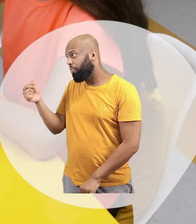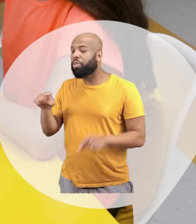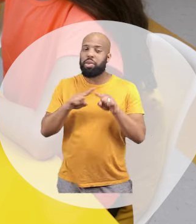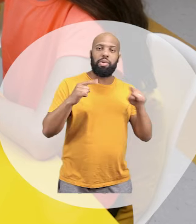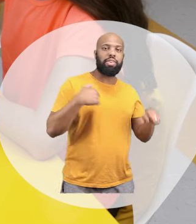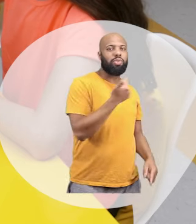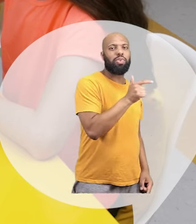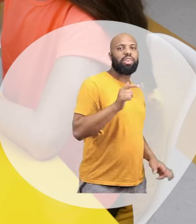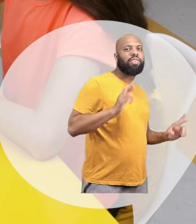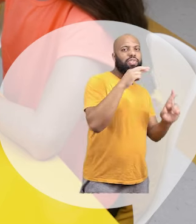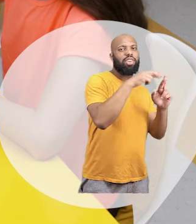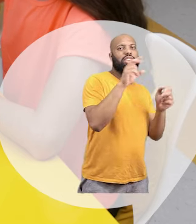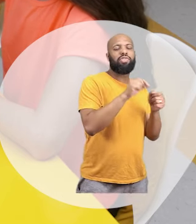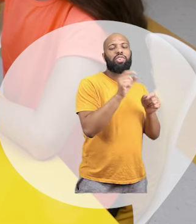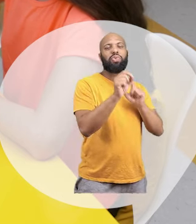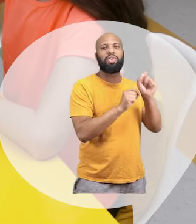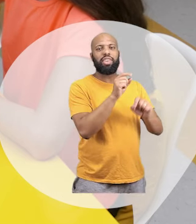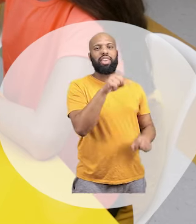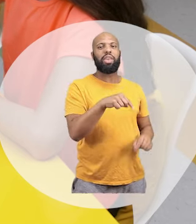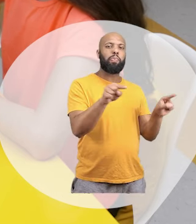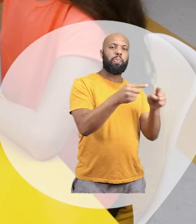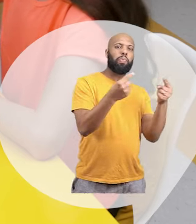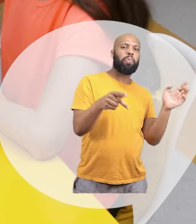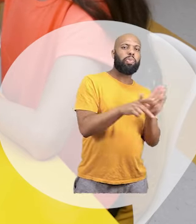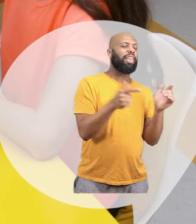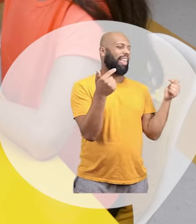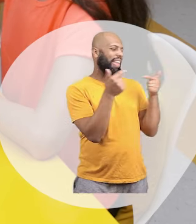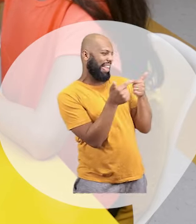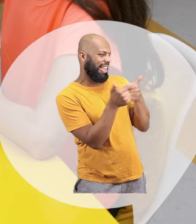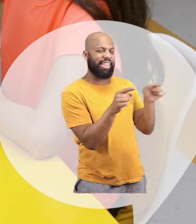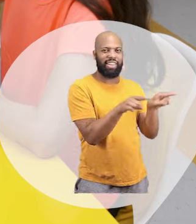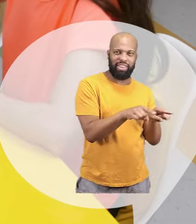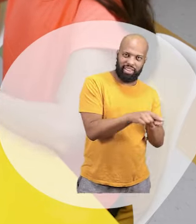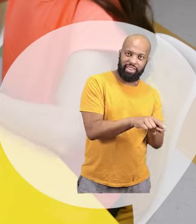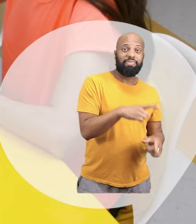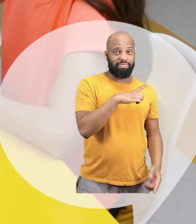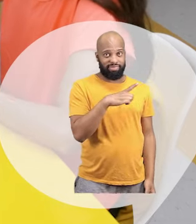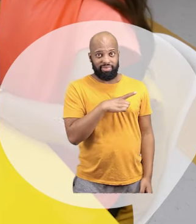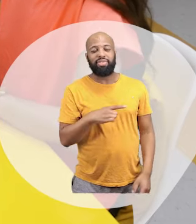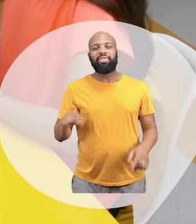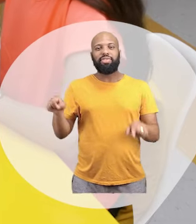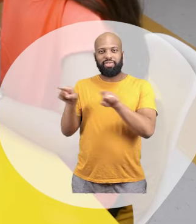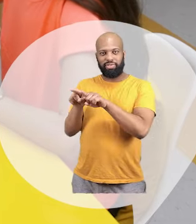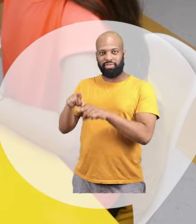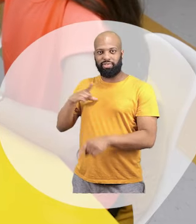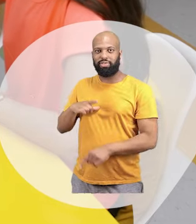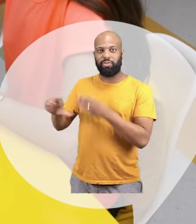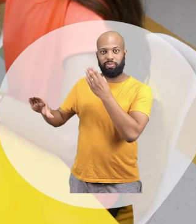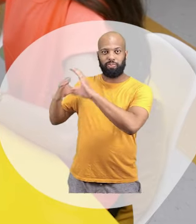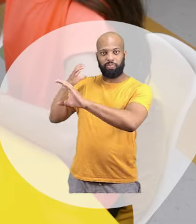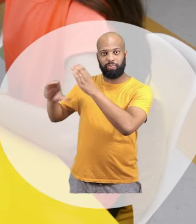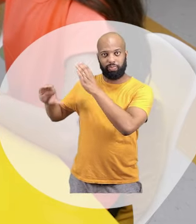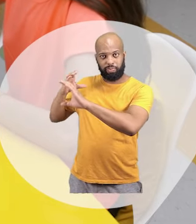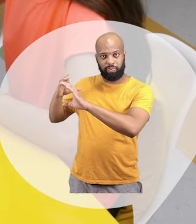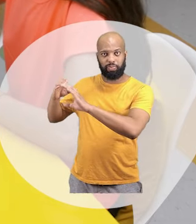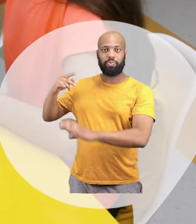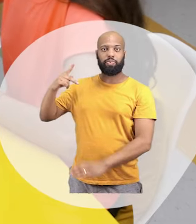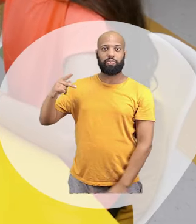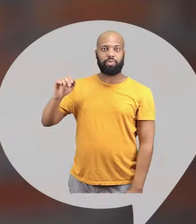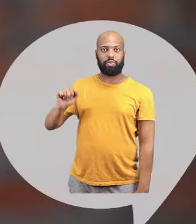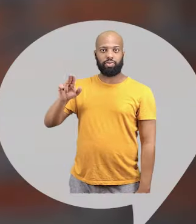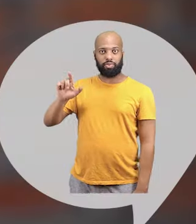não tenho muito as referências que fazem isso música com humor quando por exemplo nos Estados Unidos né Não sei se você conhece